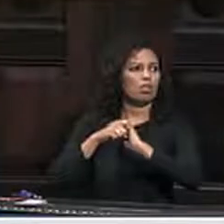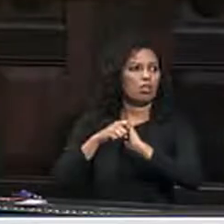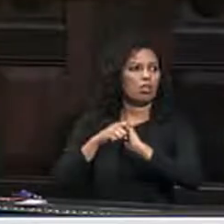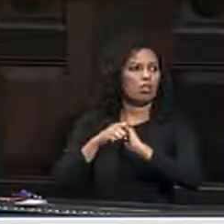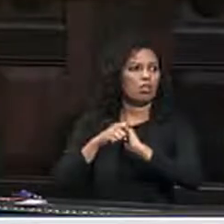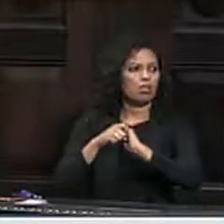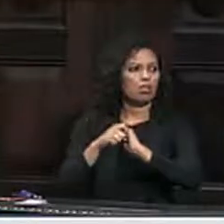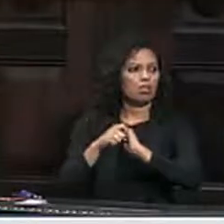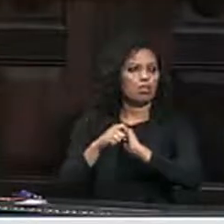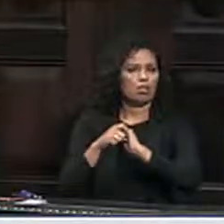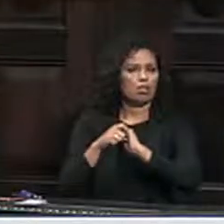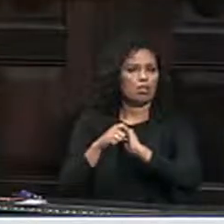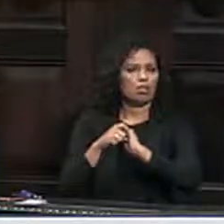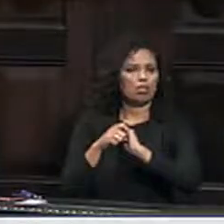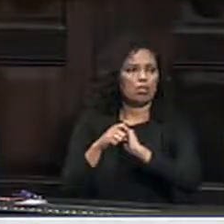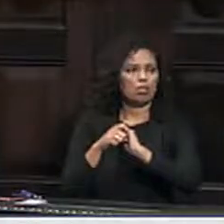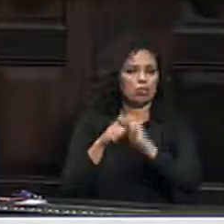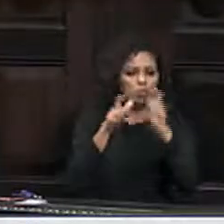aquela